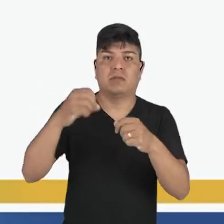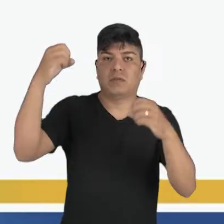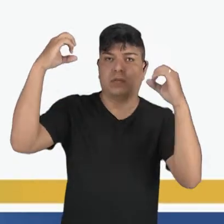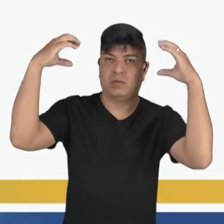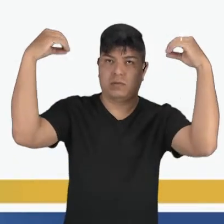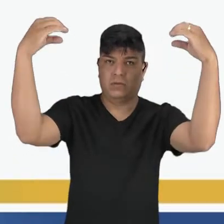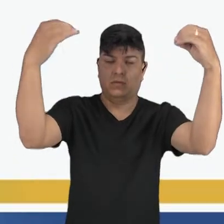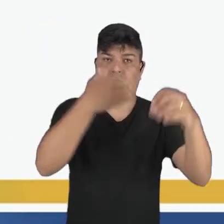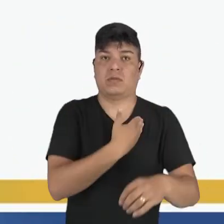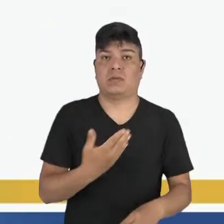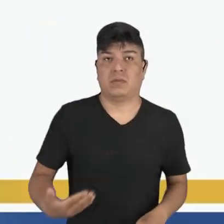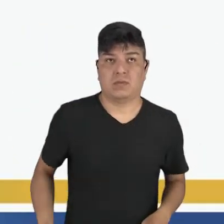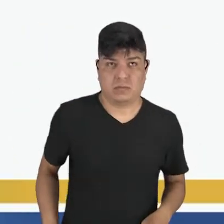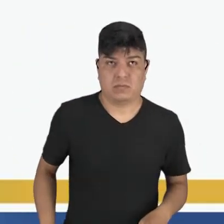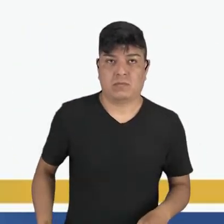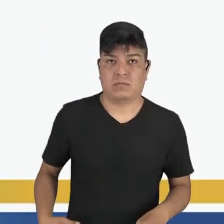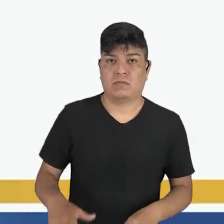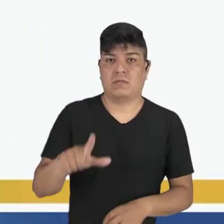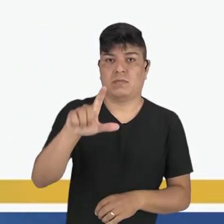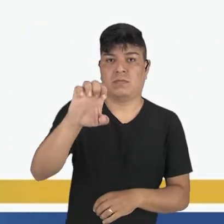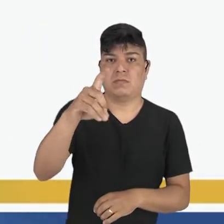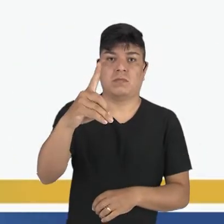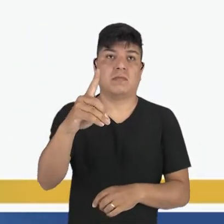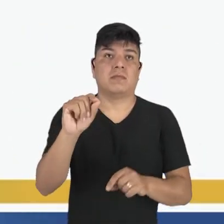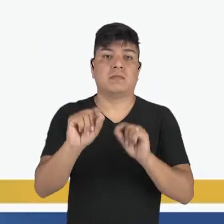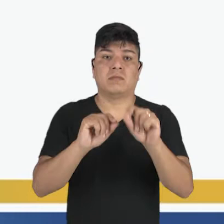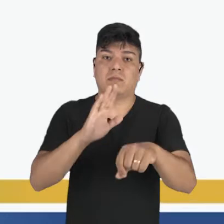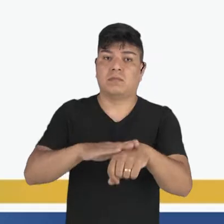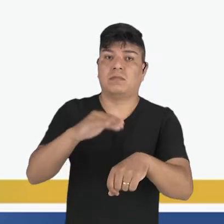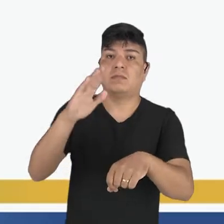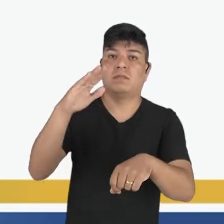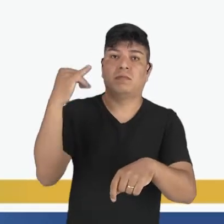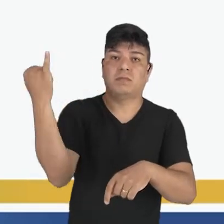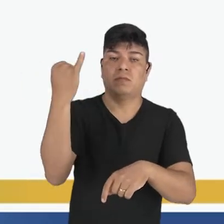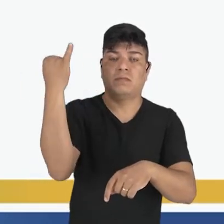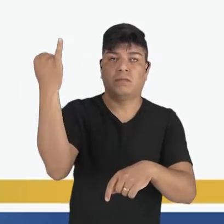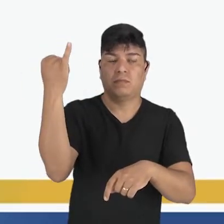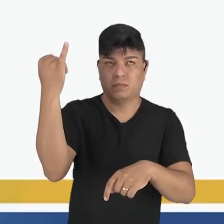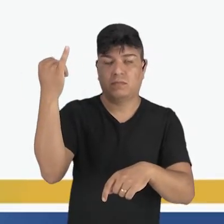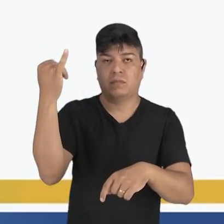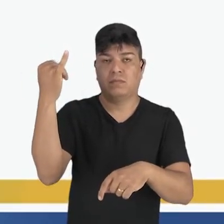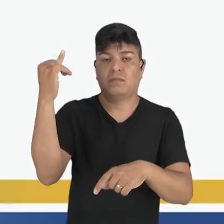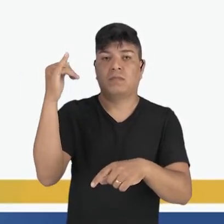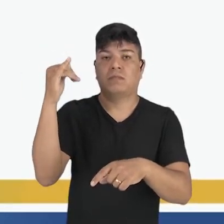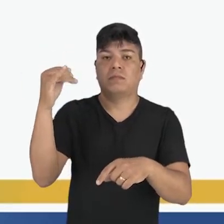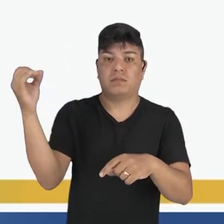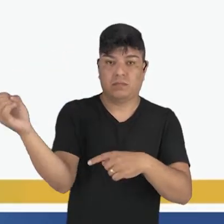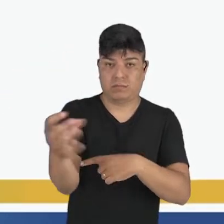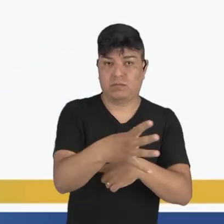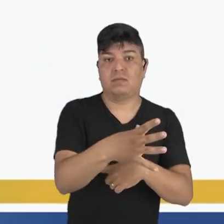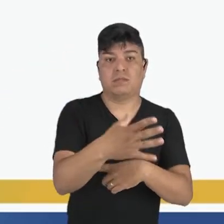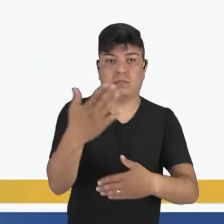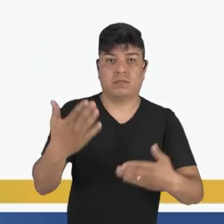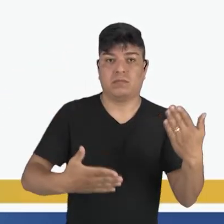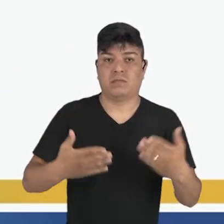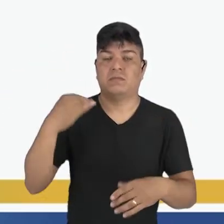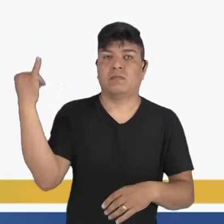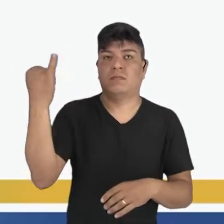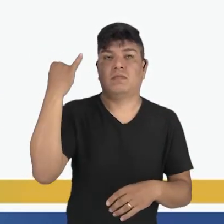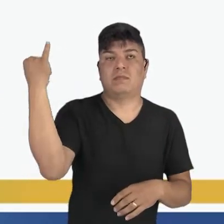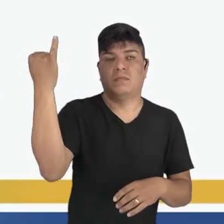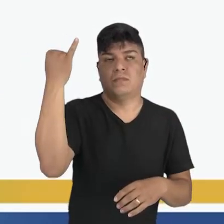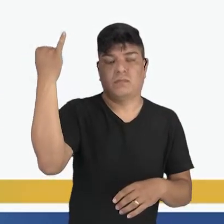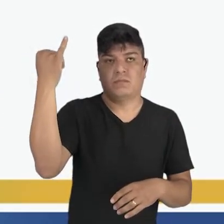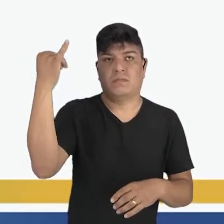a elementos de LED fosse entendida como a alternativa mais eficiente para a modernização desse serviço tão